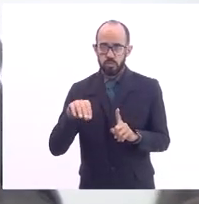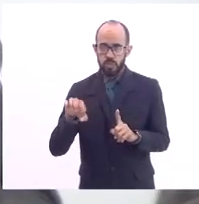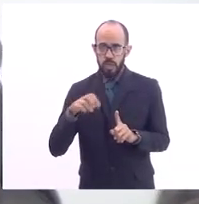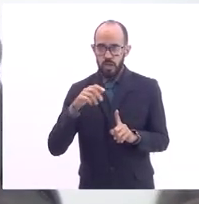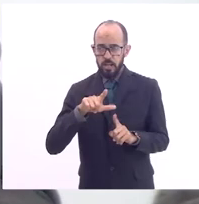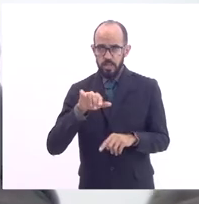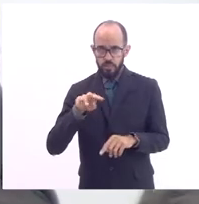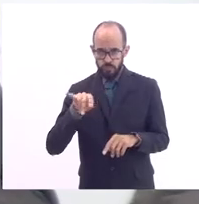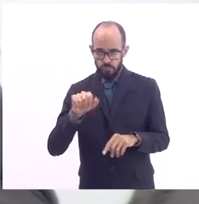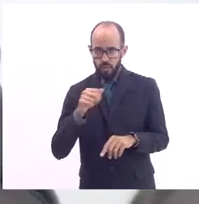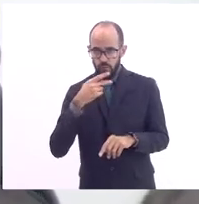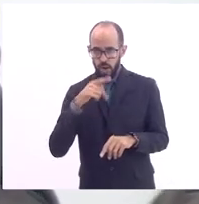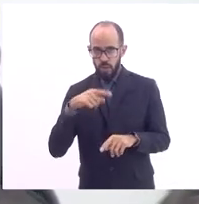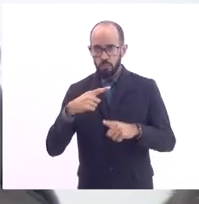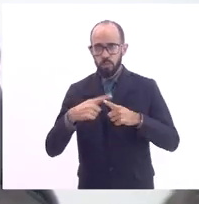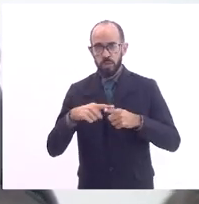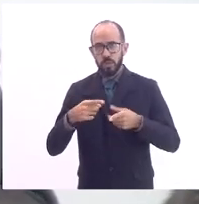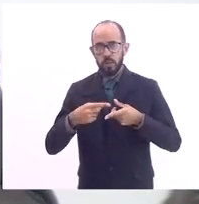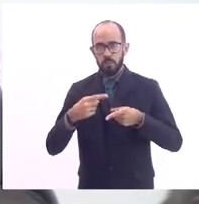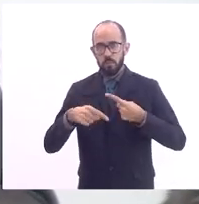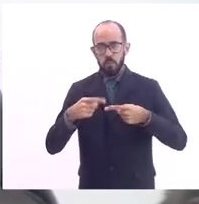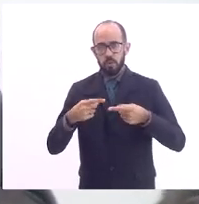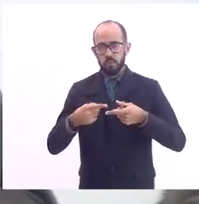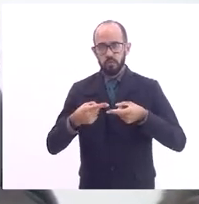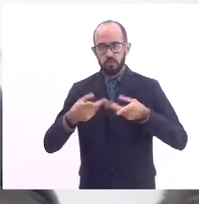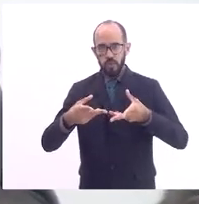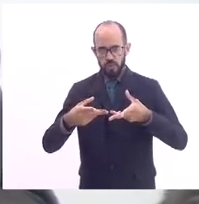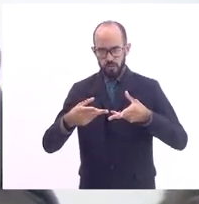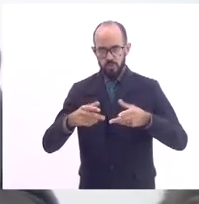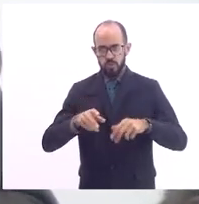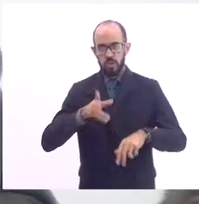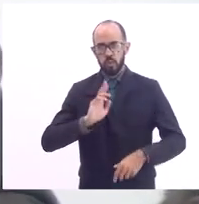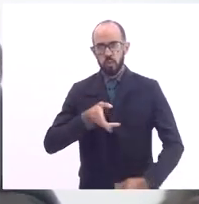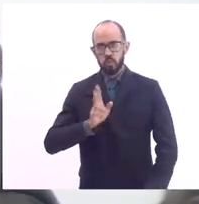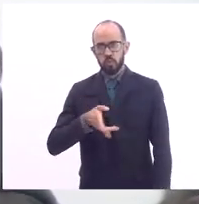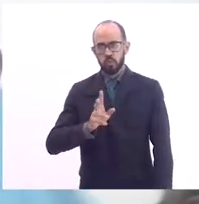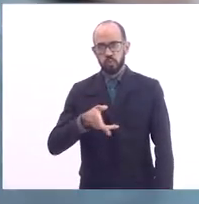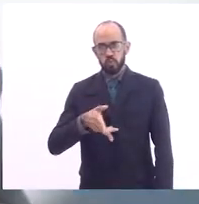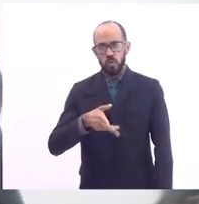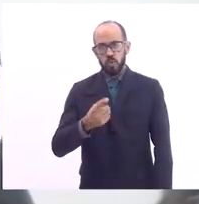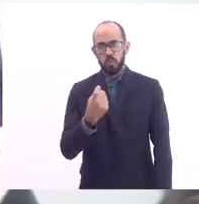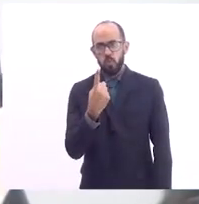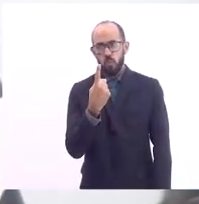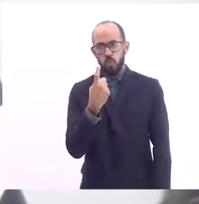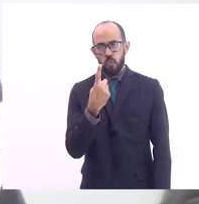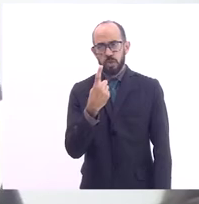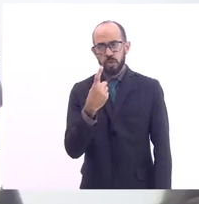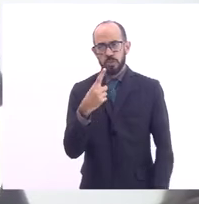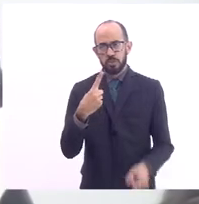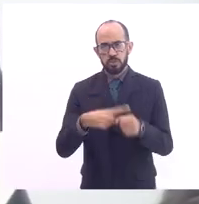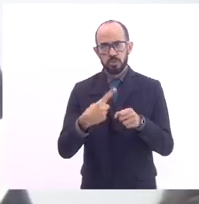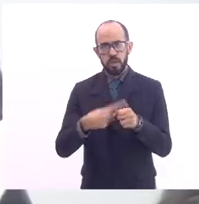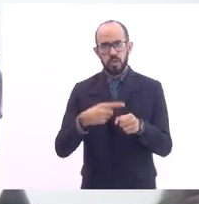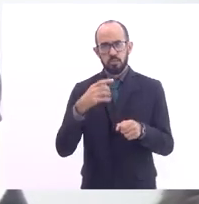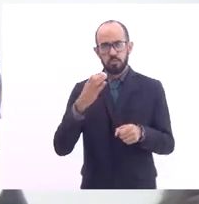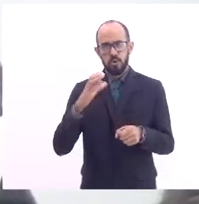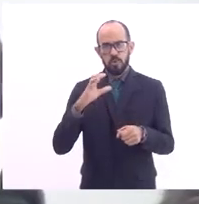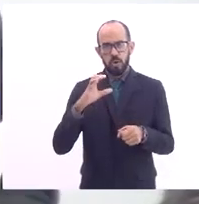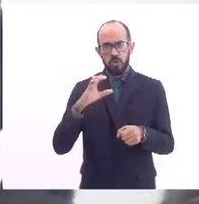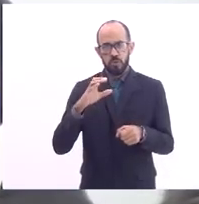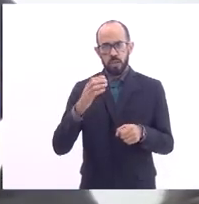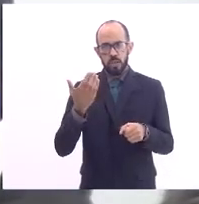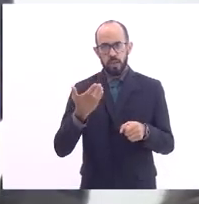anos de privatização, a empresa segue em monopólio na cidade de Niterói. Ela queria a